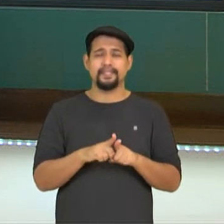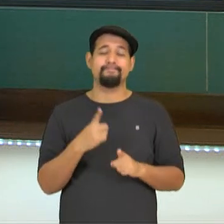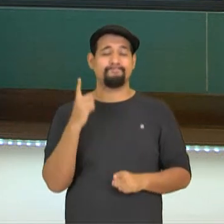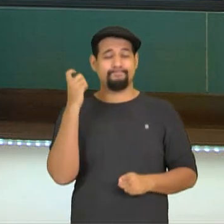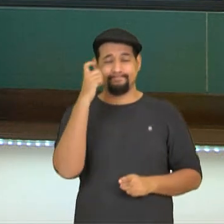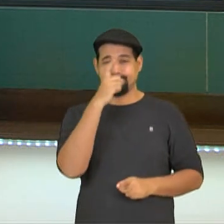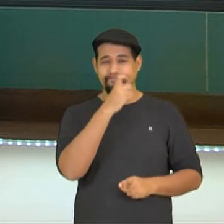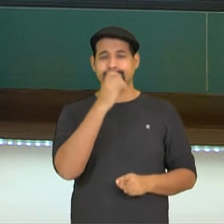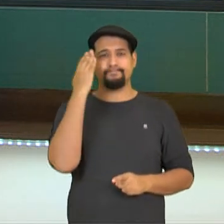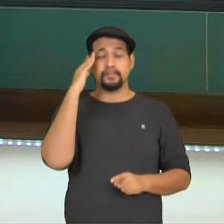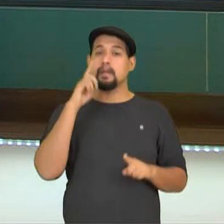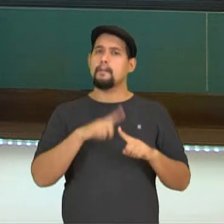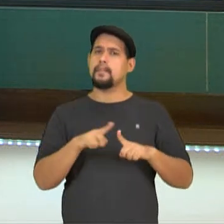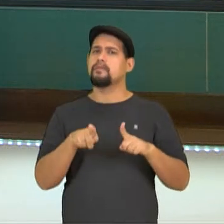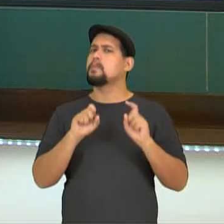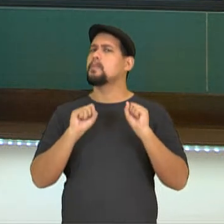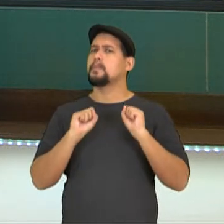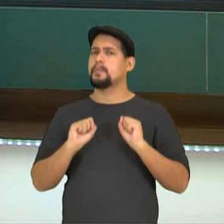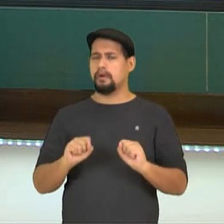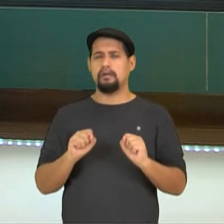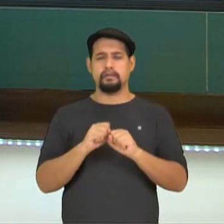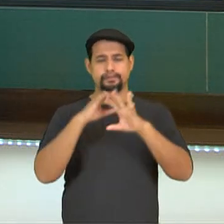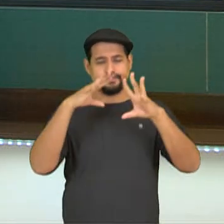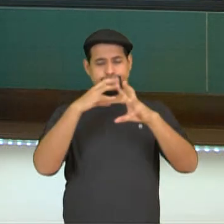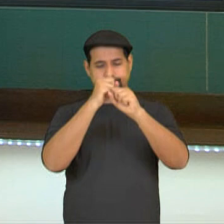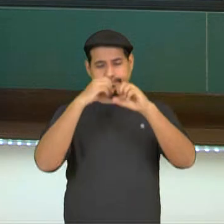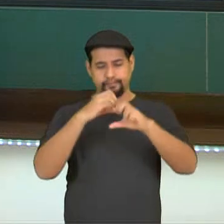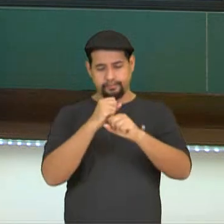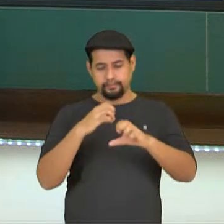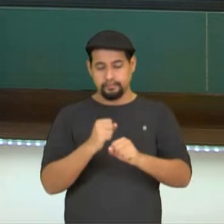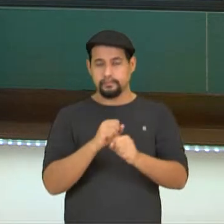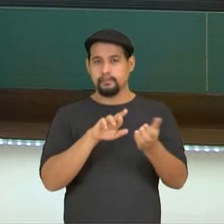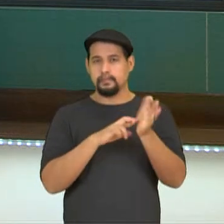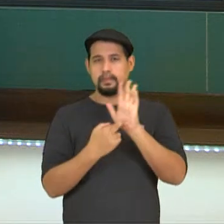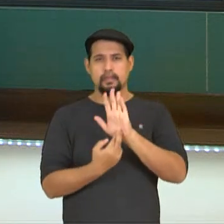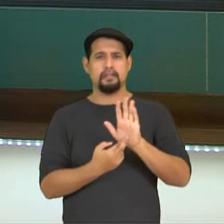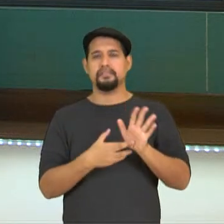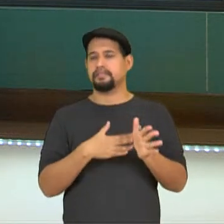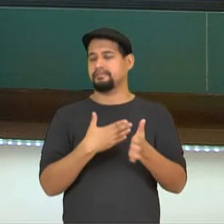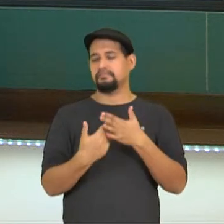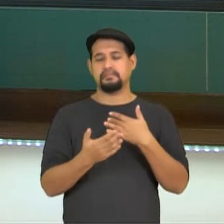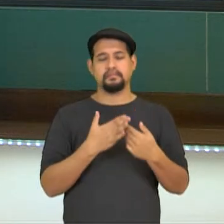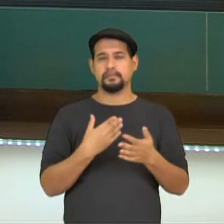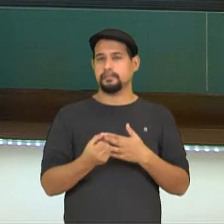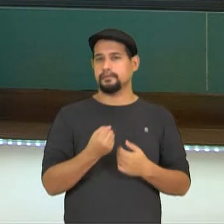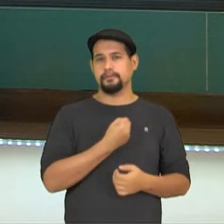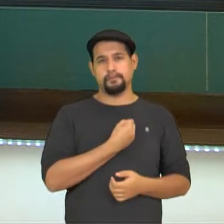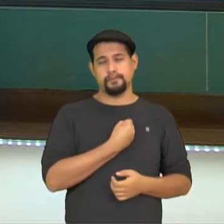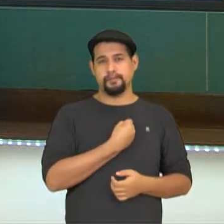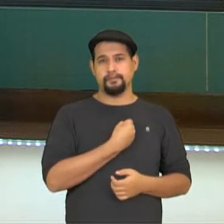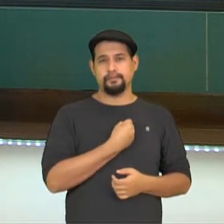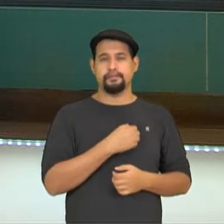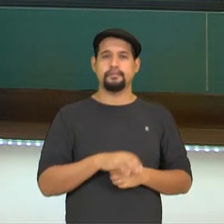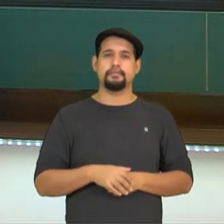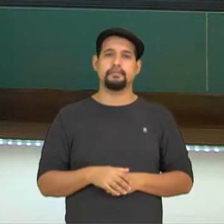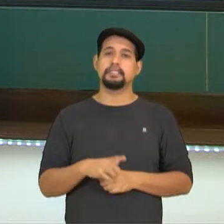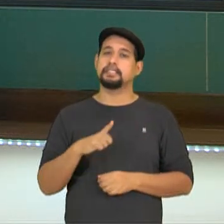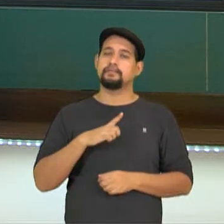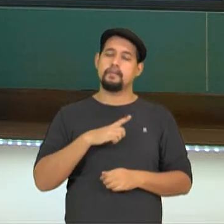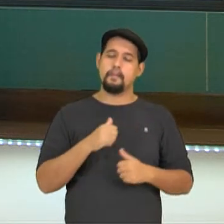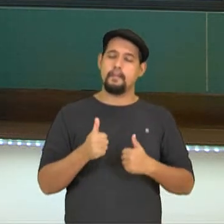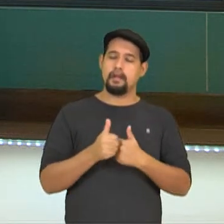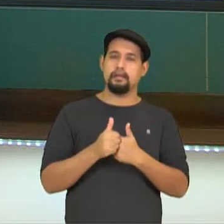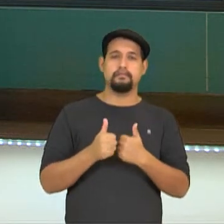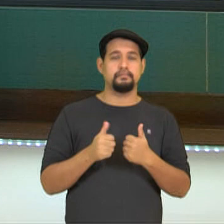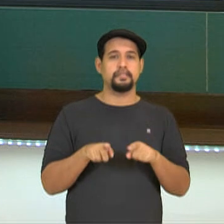mais complexo, mas você pode sim fazer o cálculo, né, e representar graficamente qualquer número, mesmo que seja de uma forma bastante